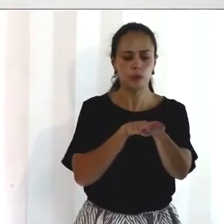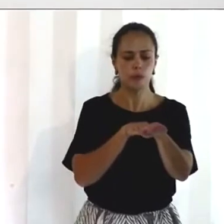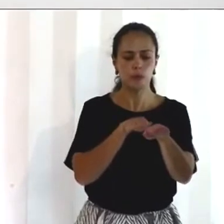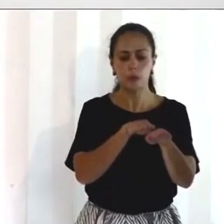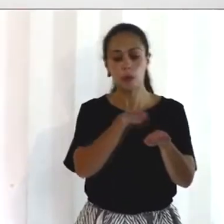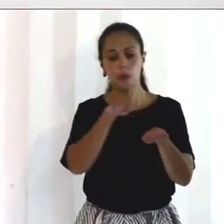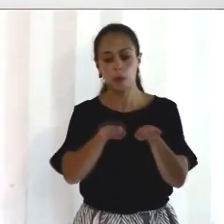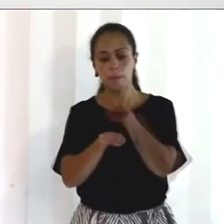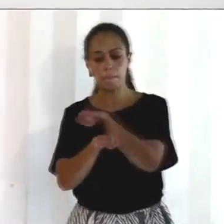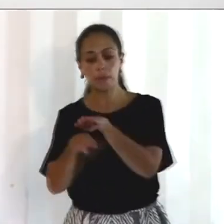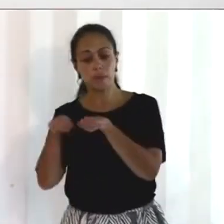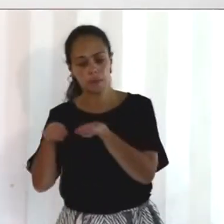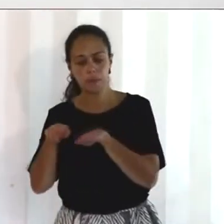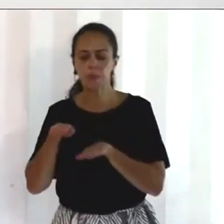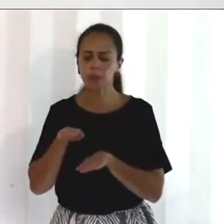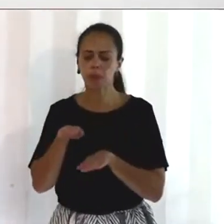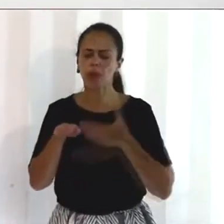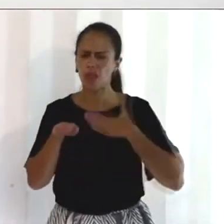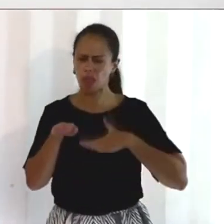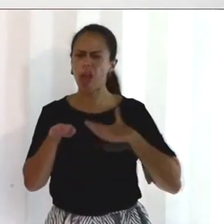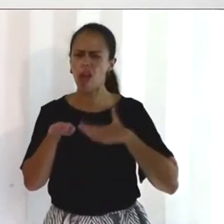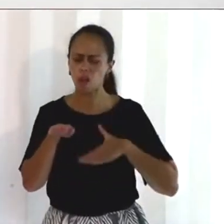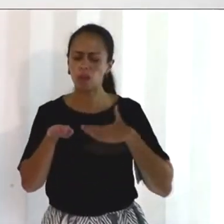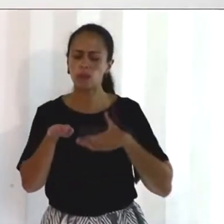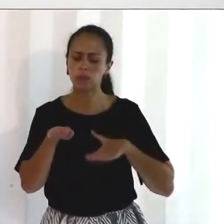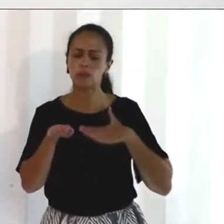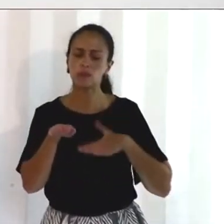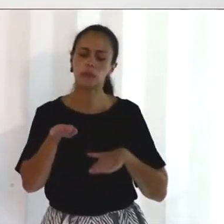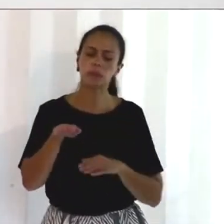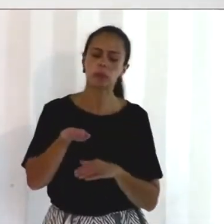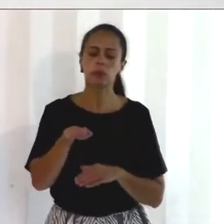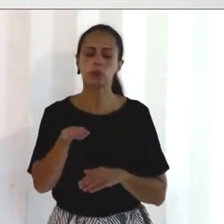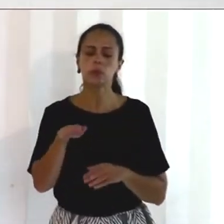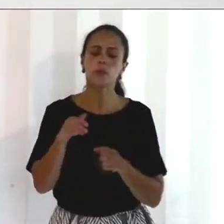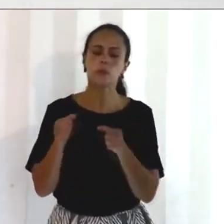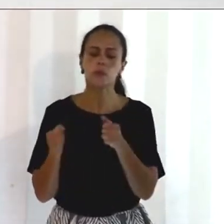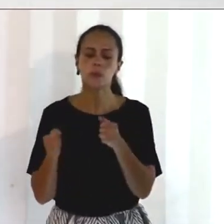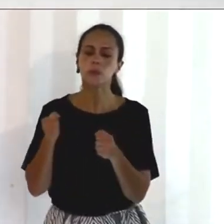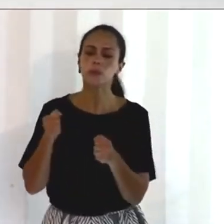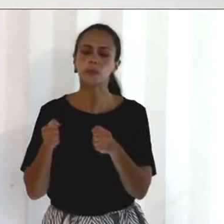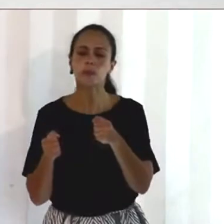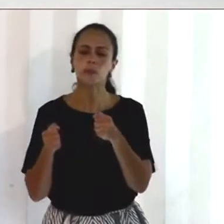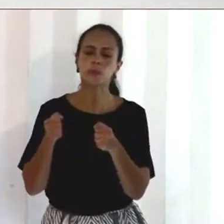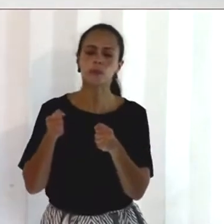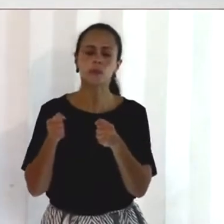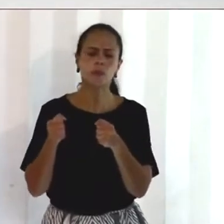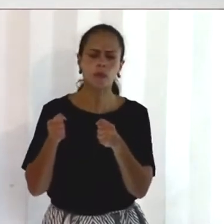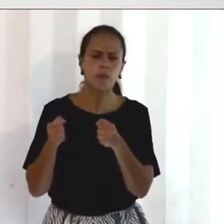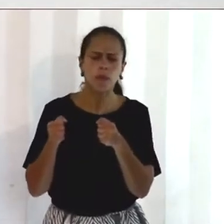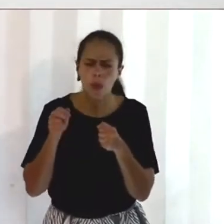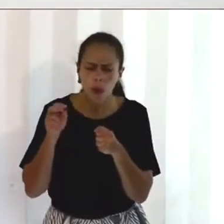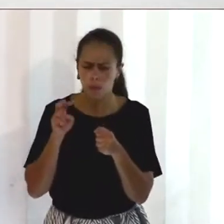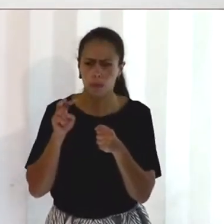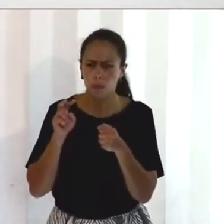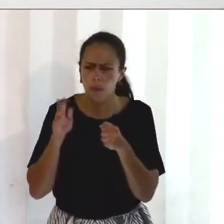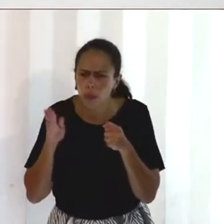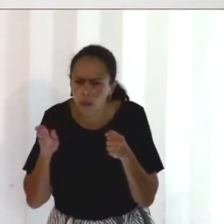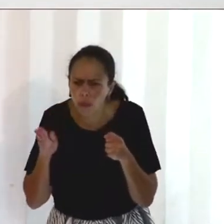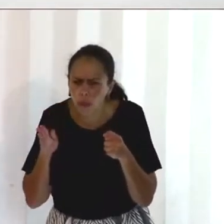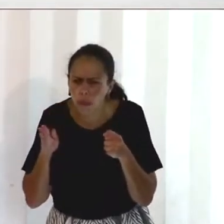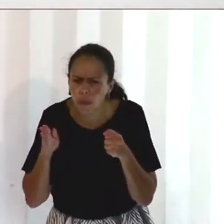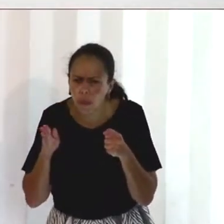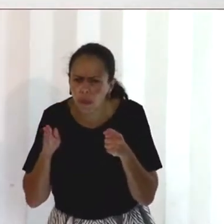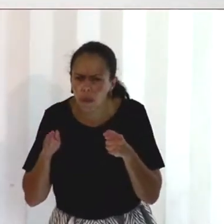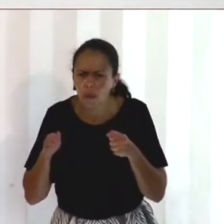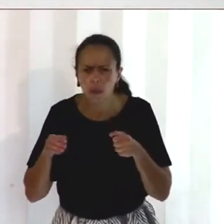devagar, vamos dizer assim, né? E eu sou surpreendido com uma pessoa descendo com uma carroça, um carroceiro, na